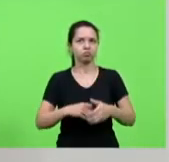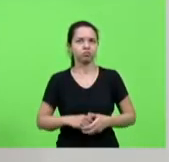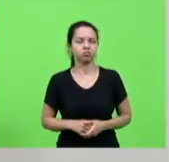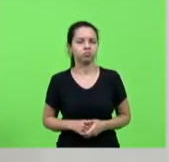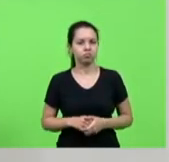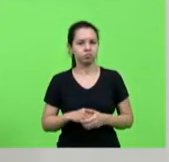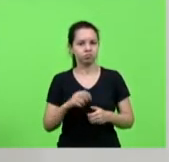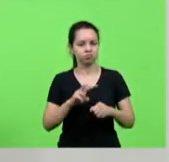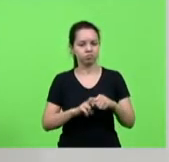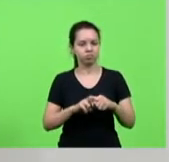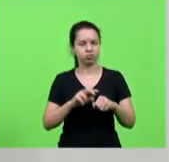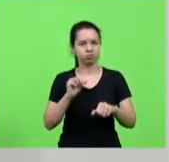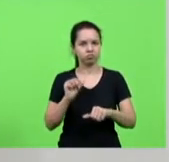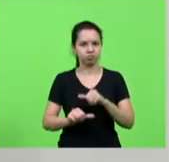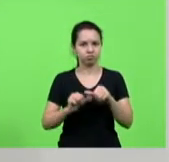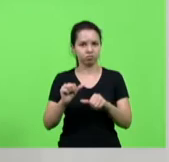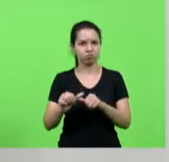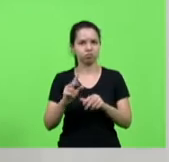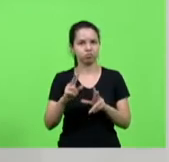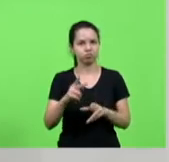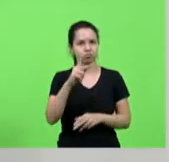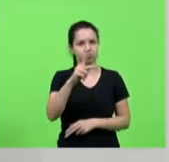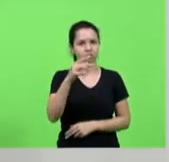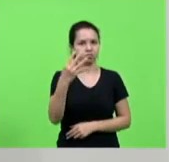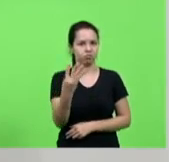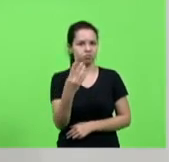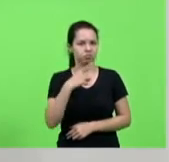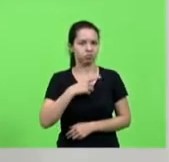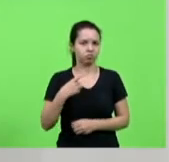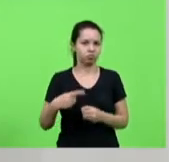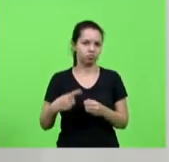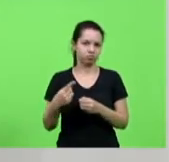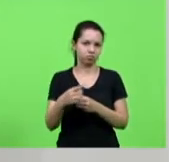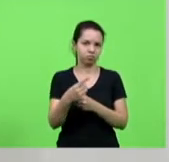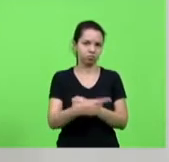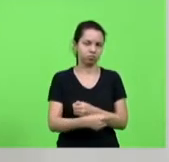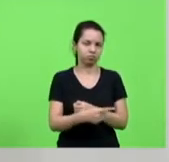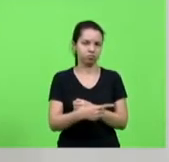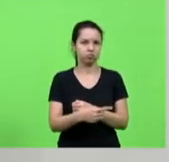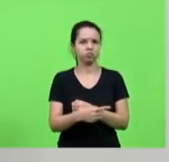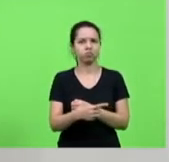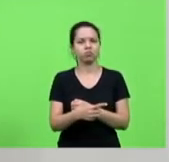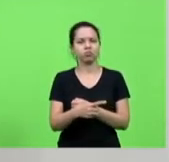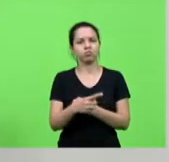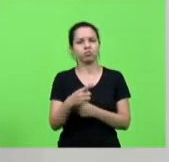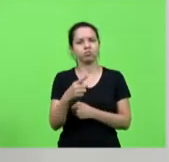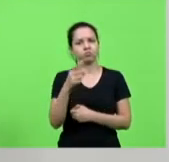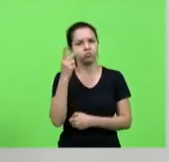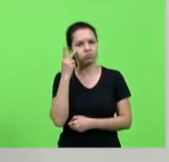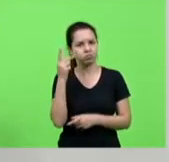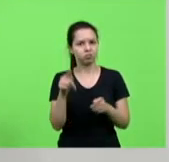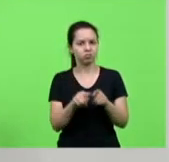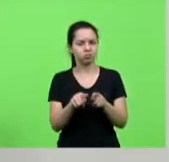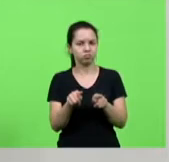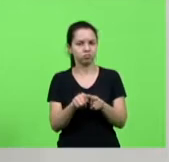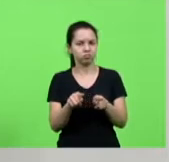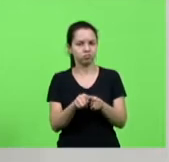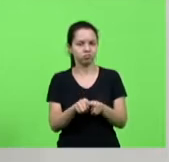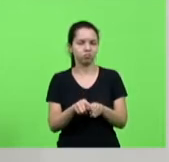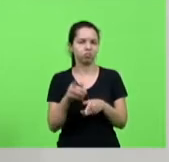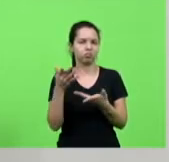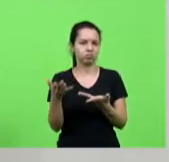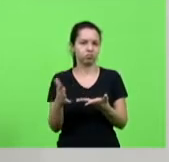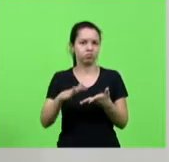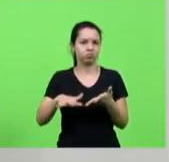a P4, que já ataca o interior de São Paulo, e a Indiana, que são ainda mais letais e